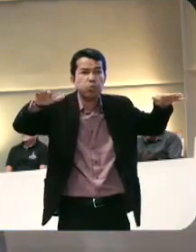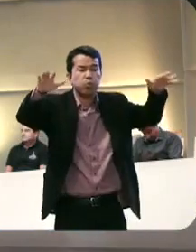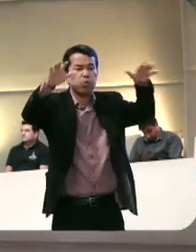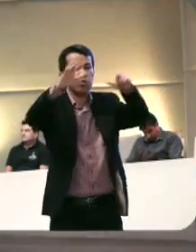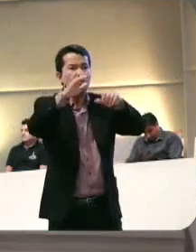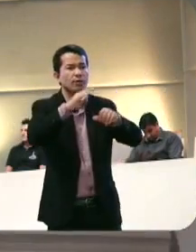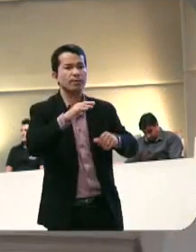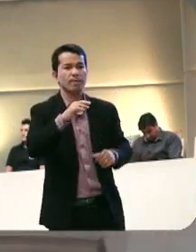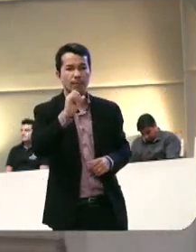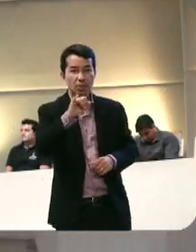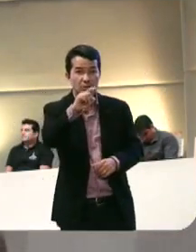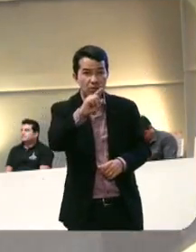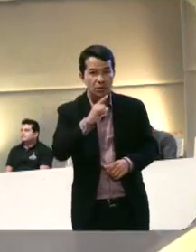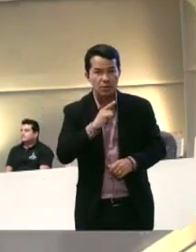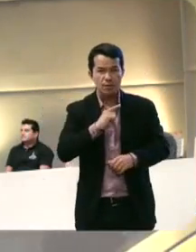centro,